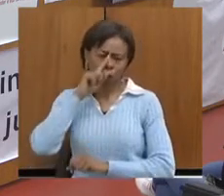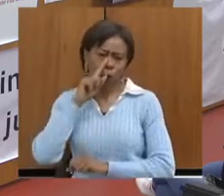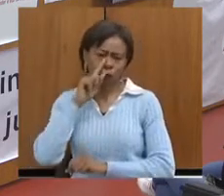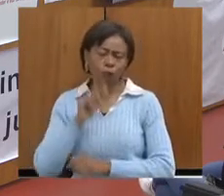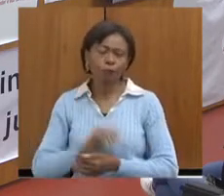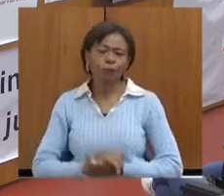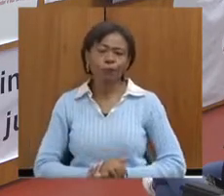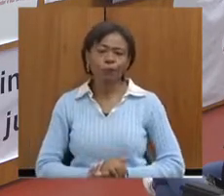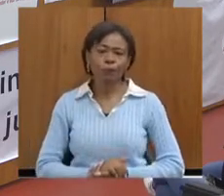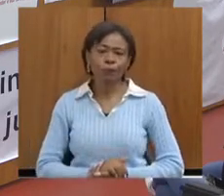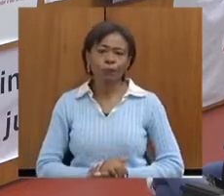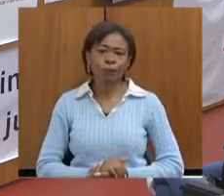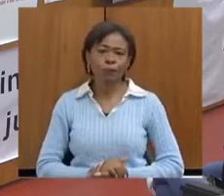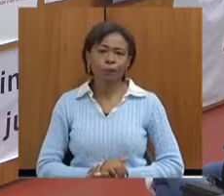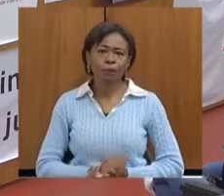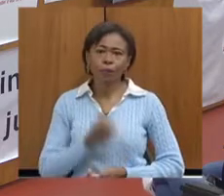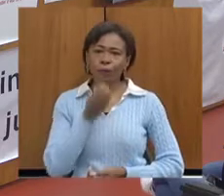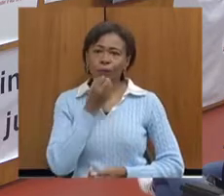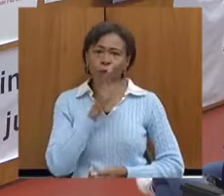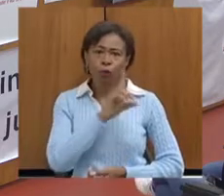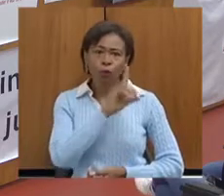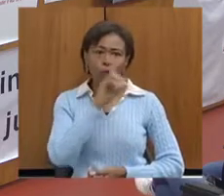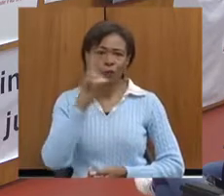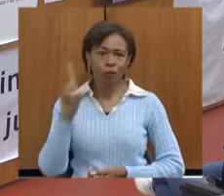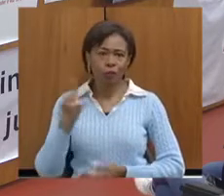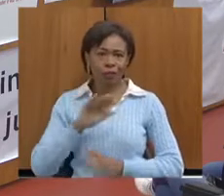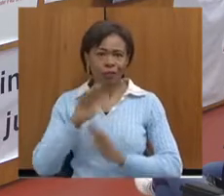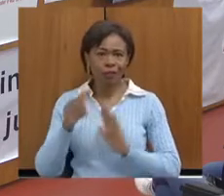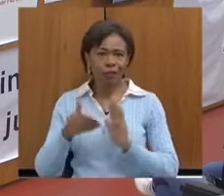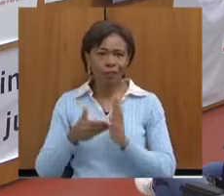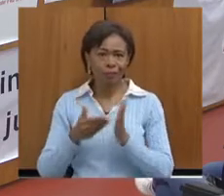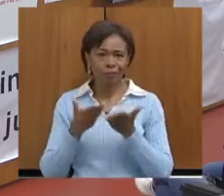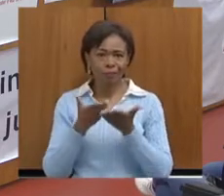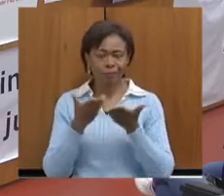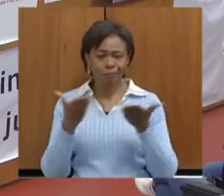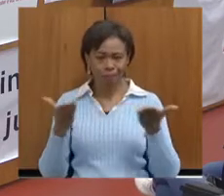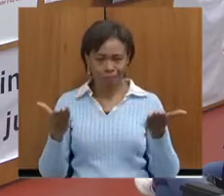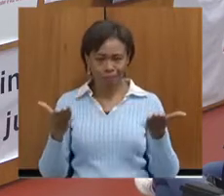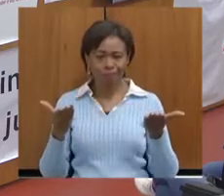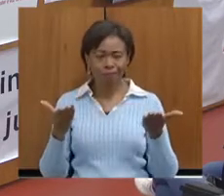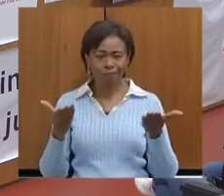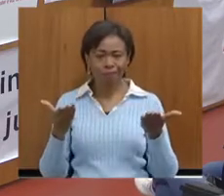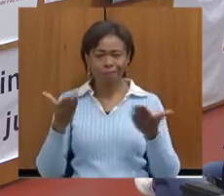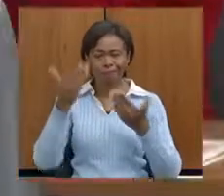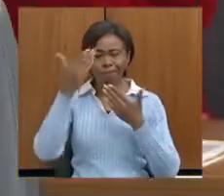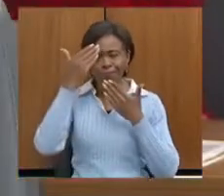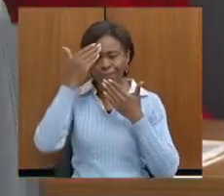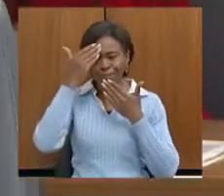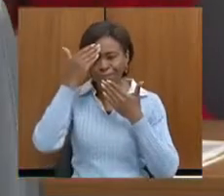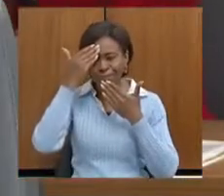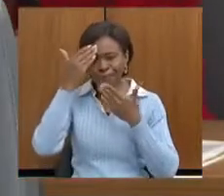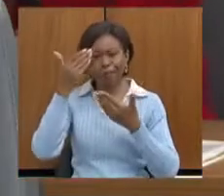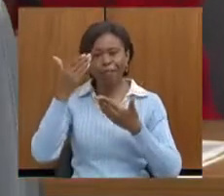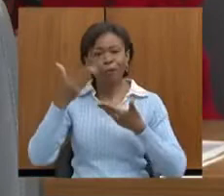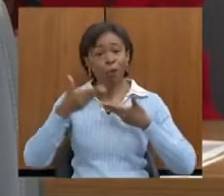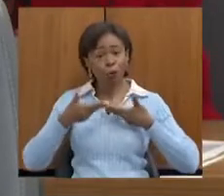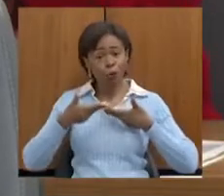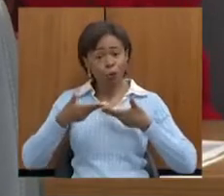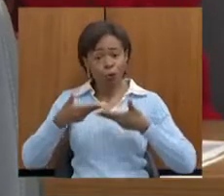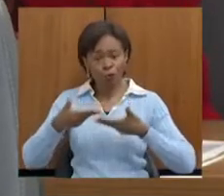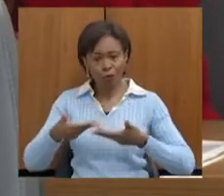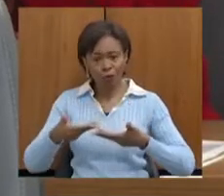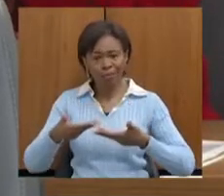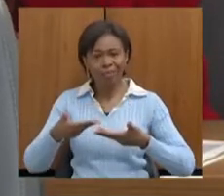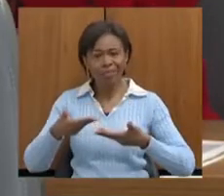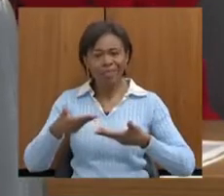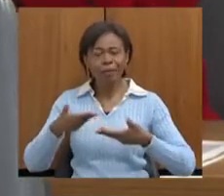Olá bom dia a todas e todos é começa agradecendo pelo convite para participar desse dia tão